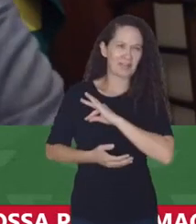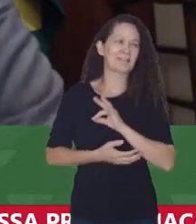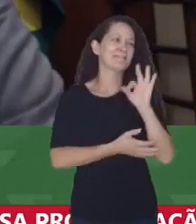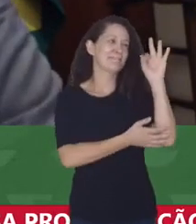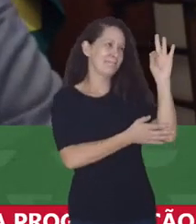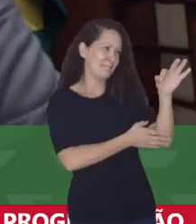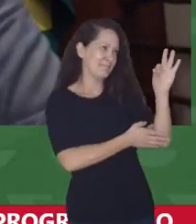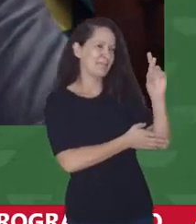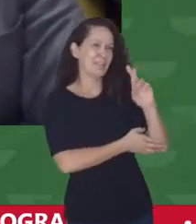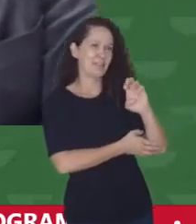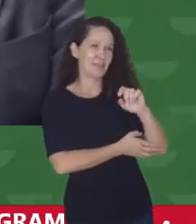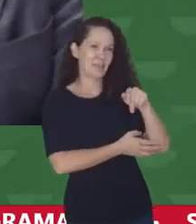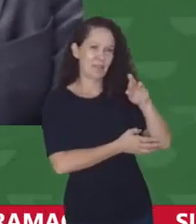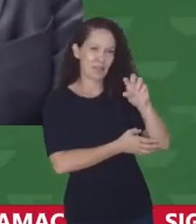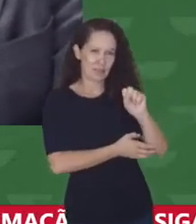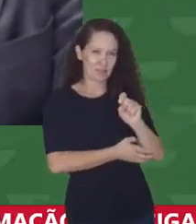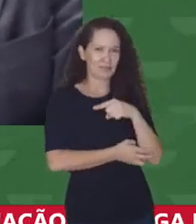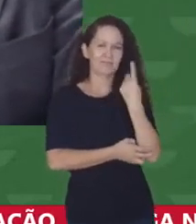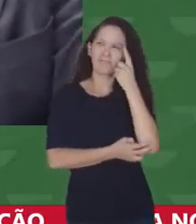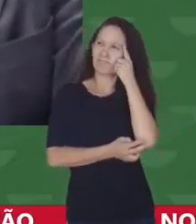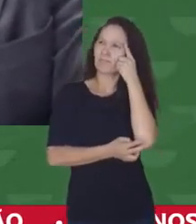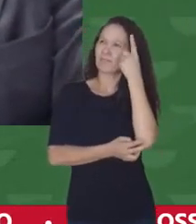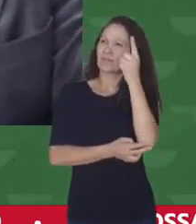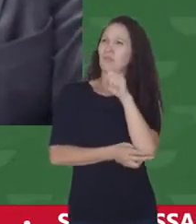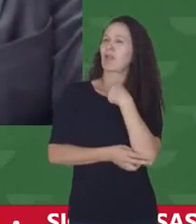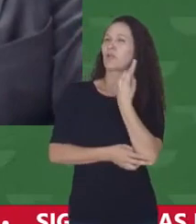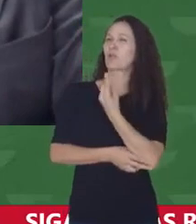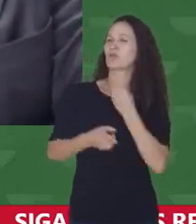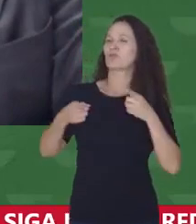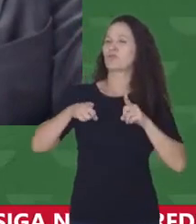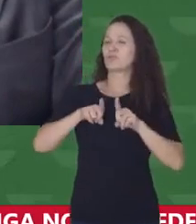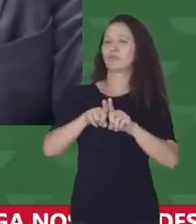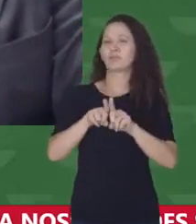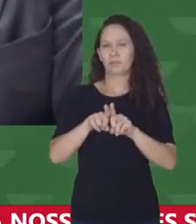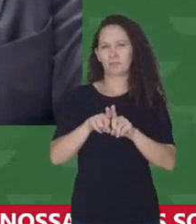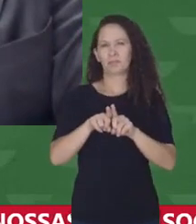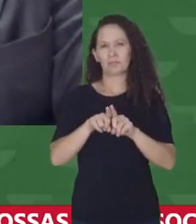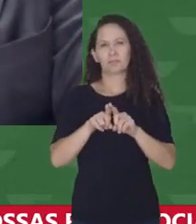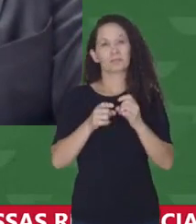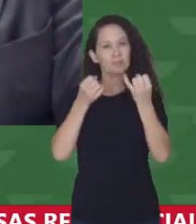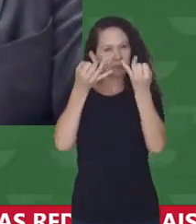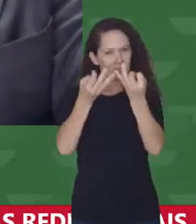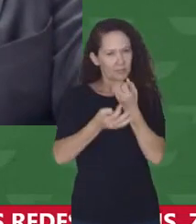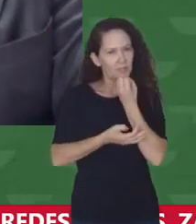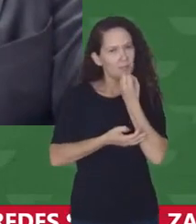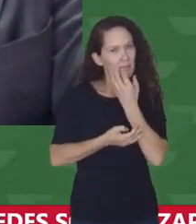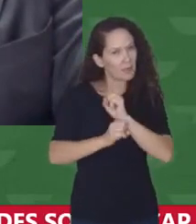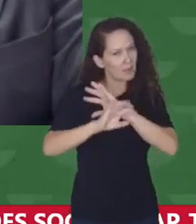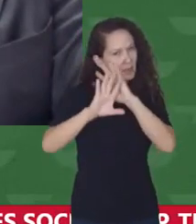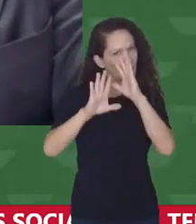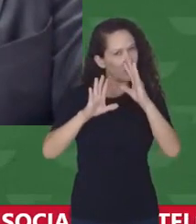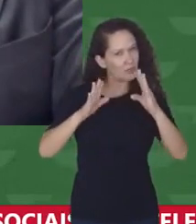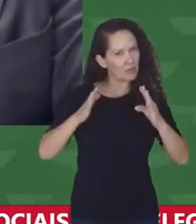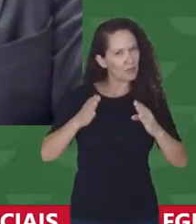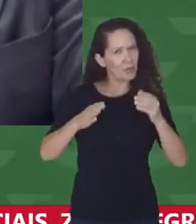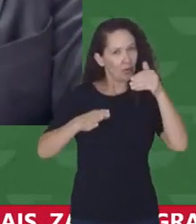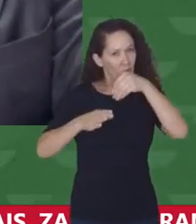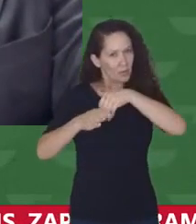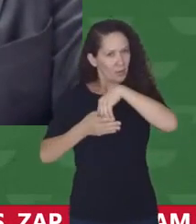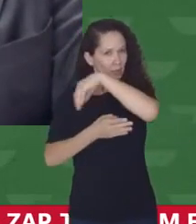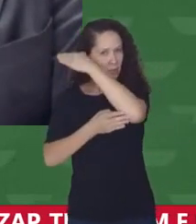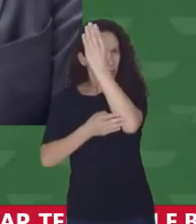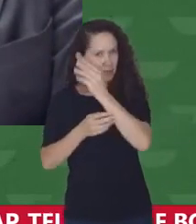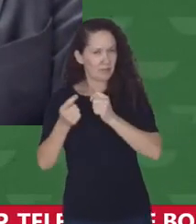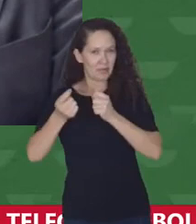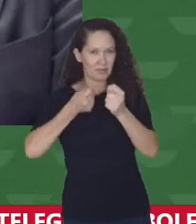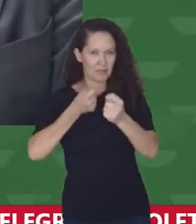Exatamente isso, Reginaldo. Vamos pensar aqui. Você falou muito bem. O mercado interno,